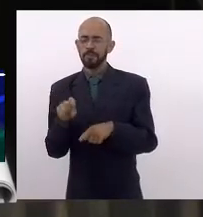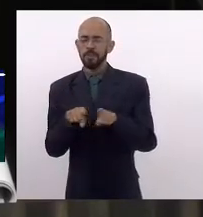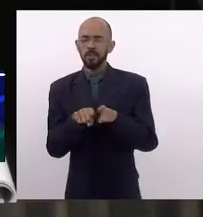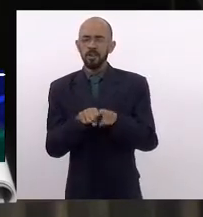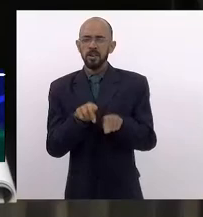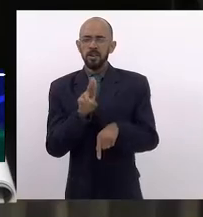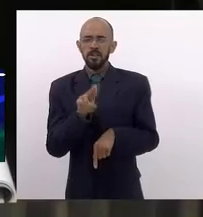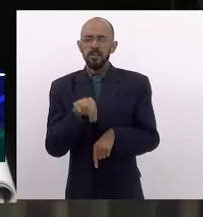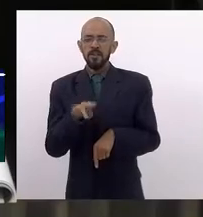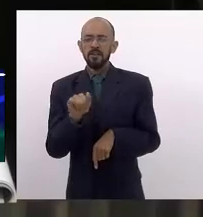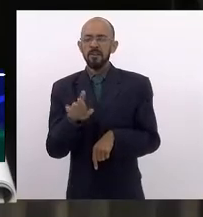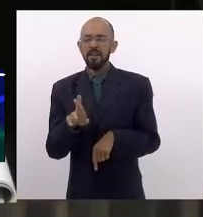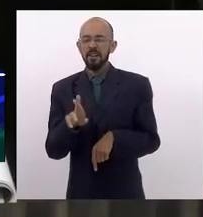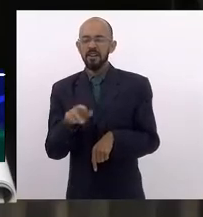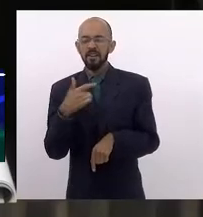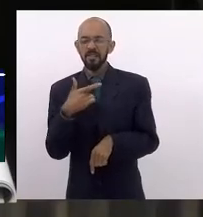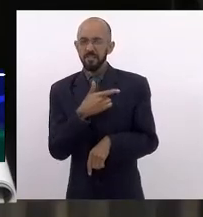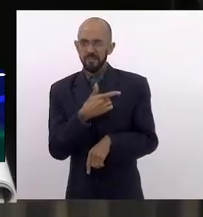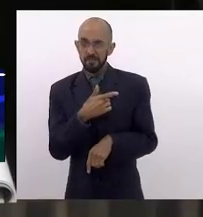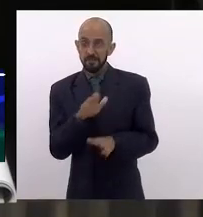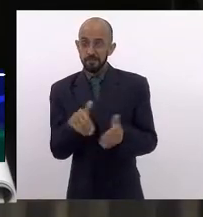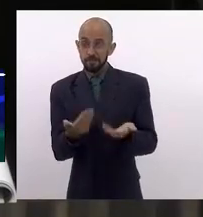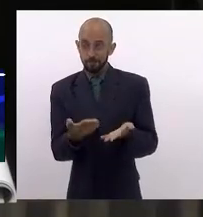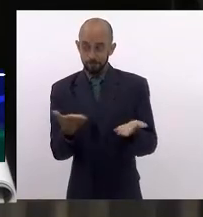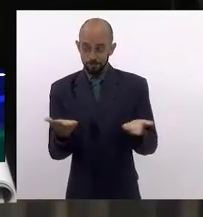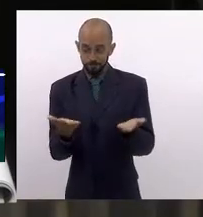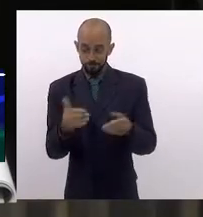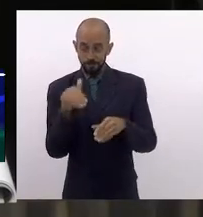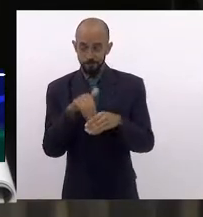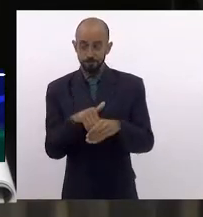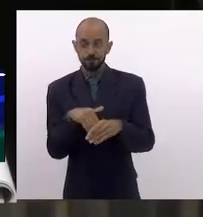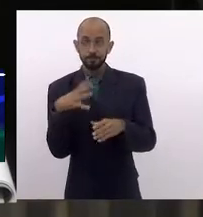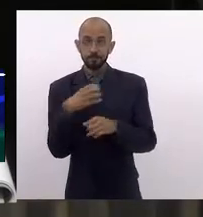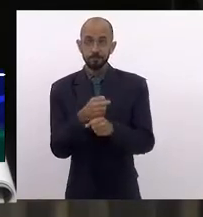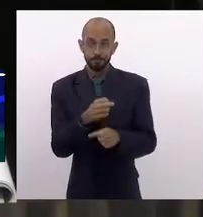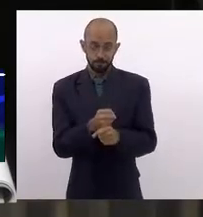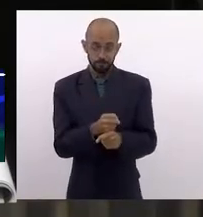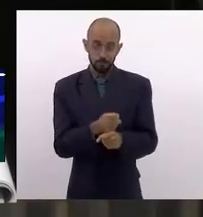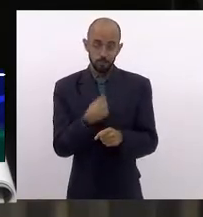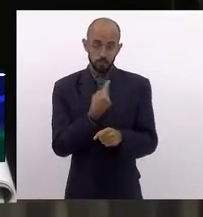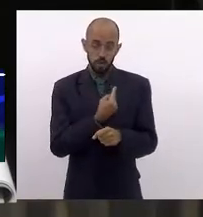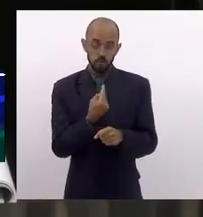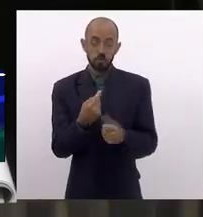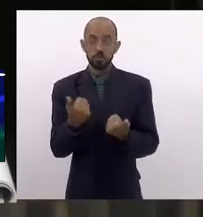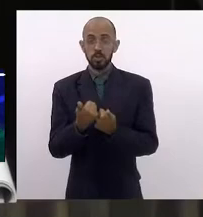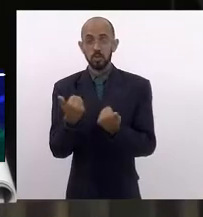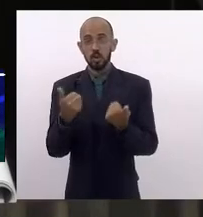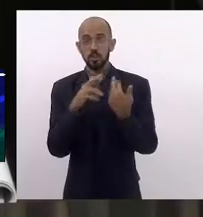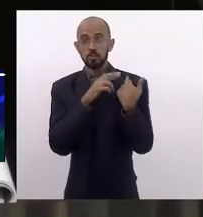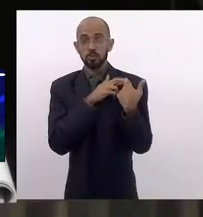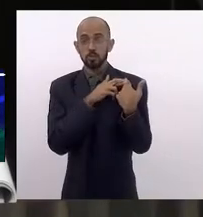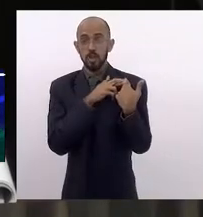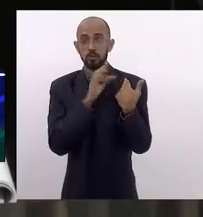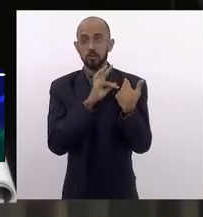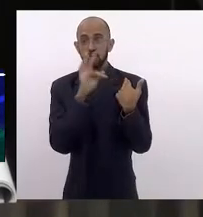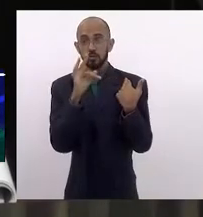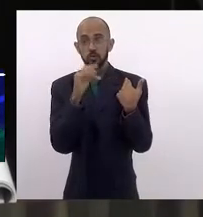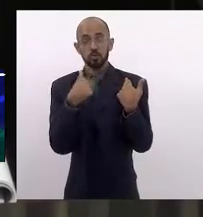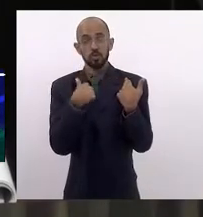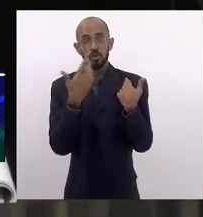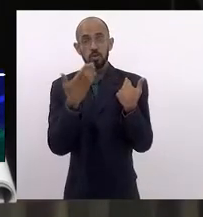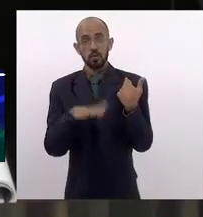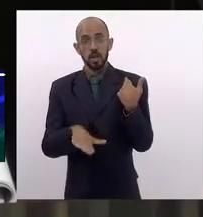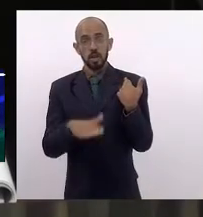jovens deputados que quando nós vamos botar essas contas agora nós vamos ser coresponsável no futuro e eu não quero isso para mim a